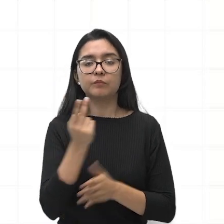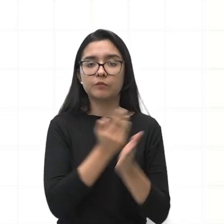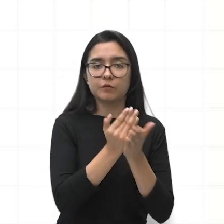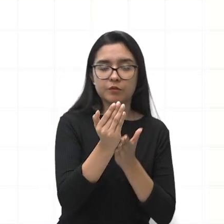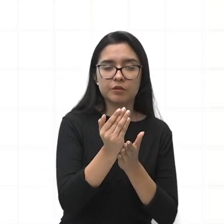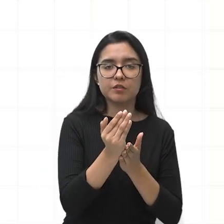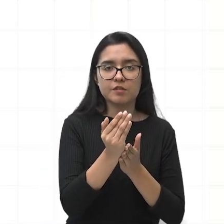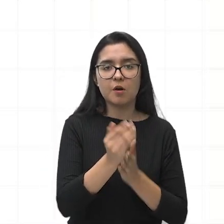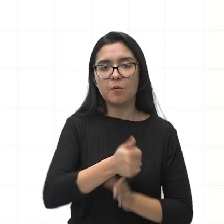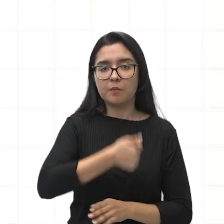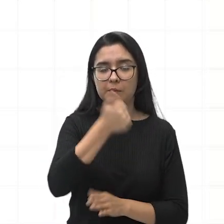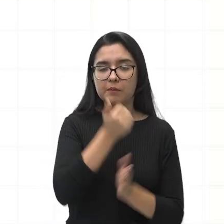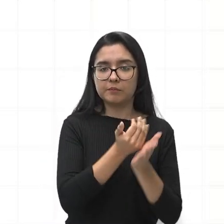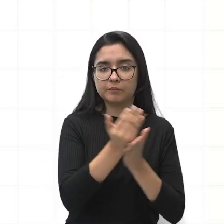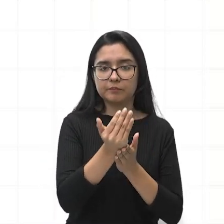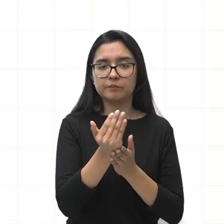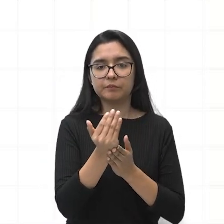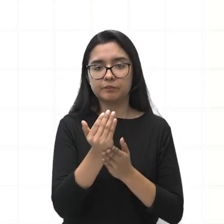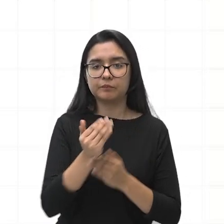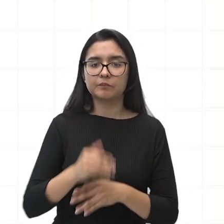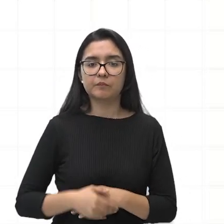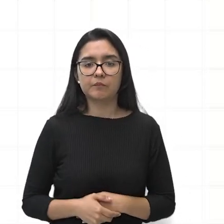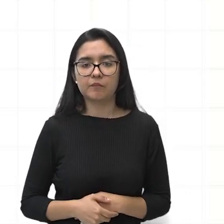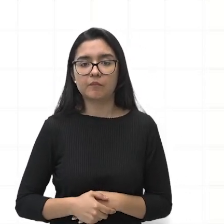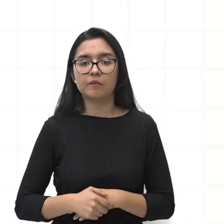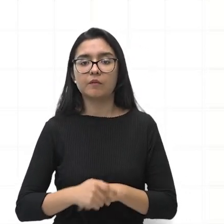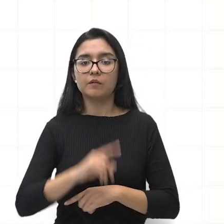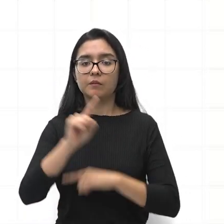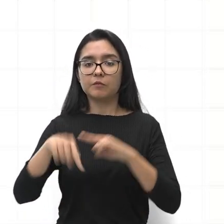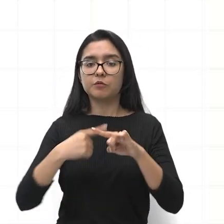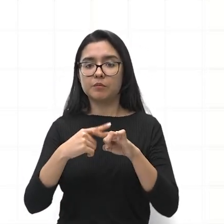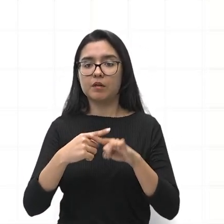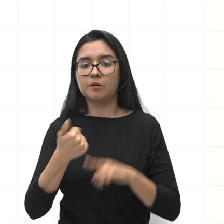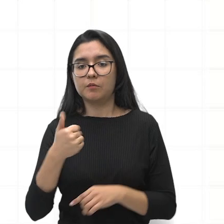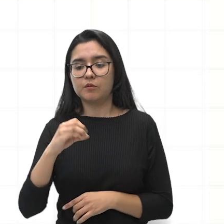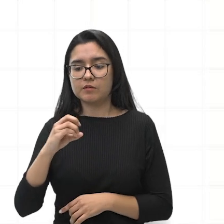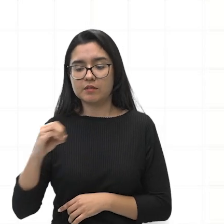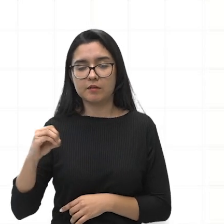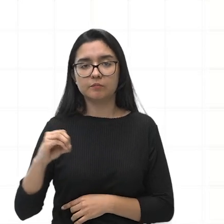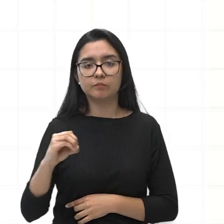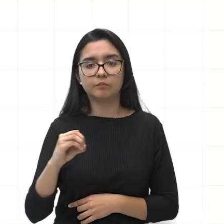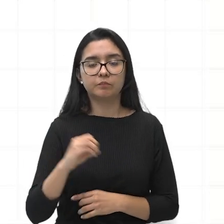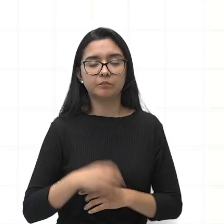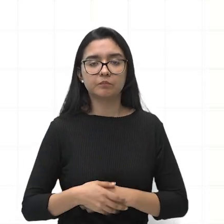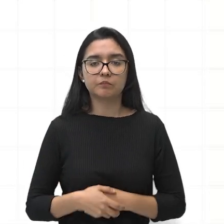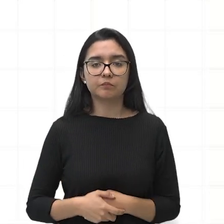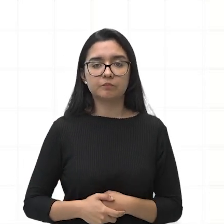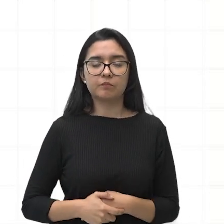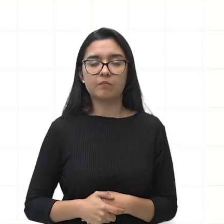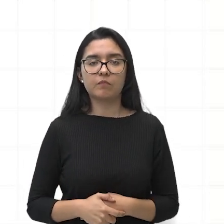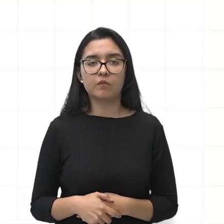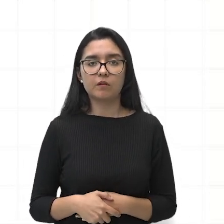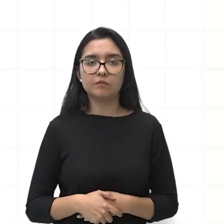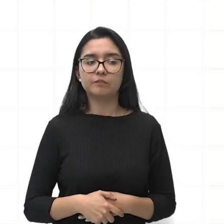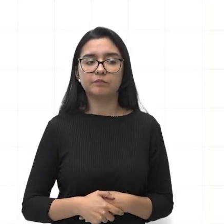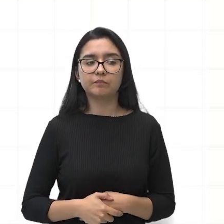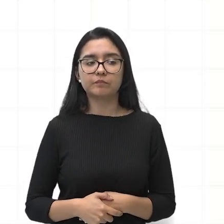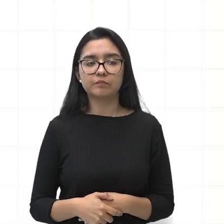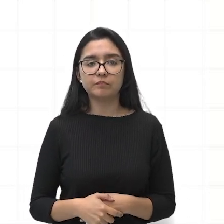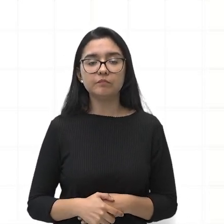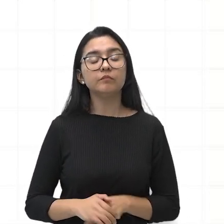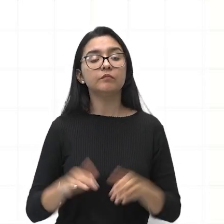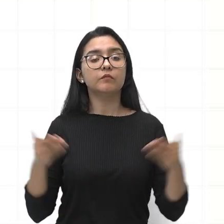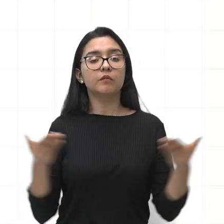inicial, o preço e o preço inicial multiplicado por 100. A gente pega isso daqui,